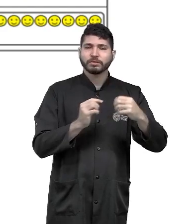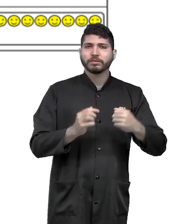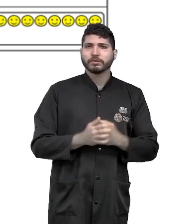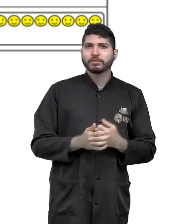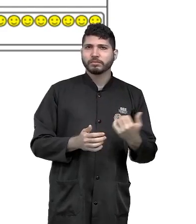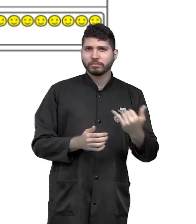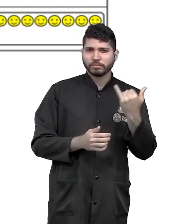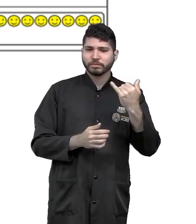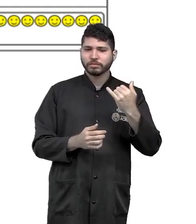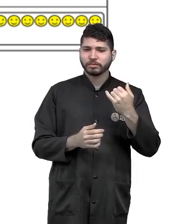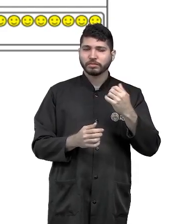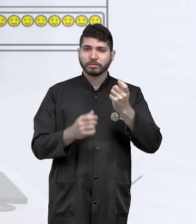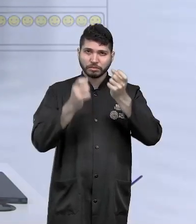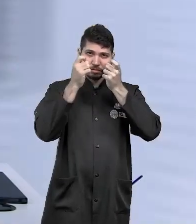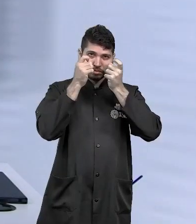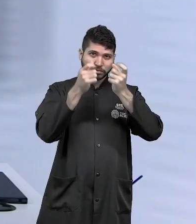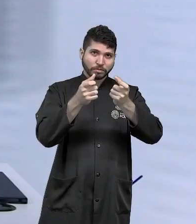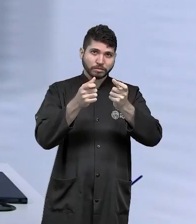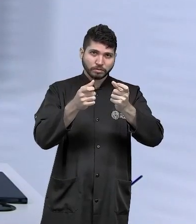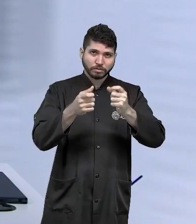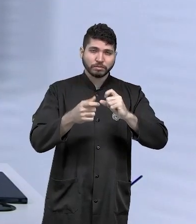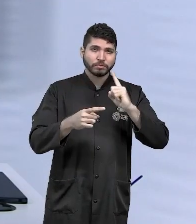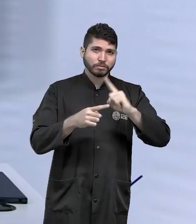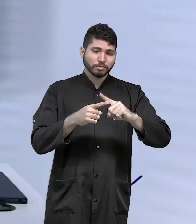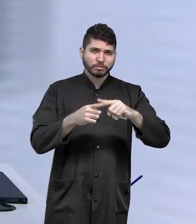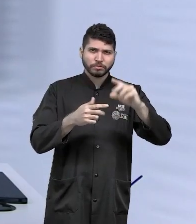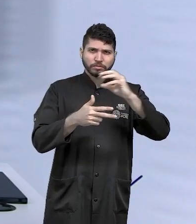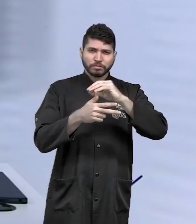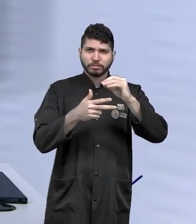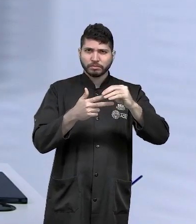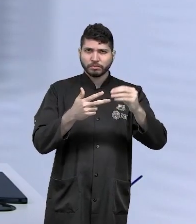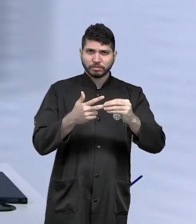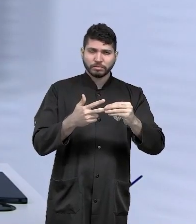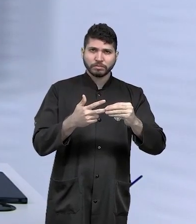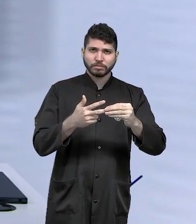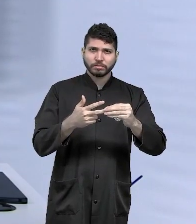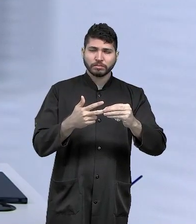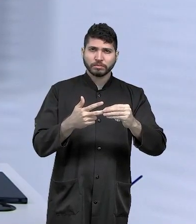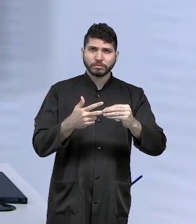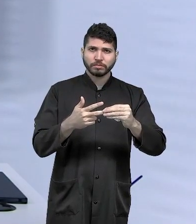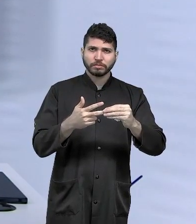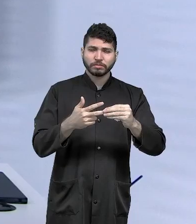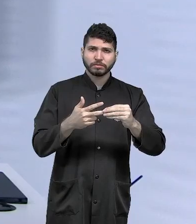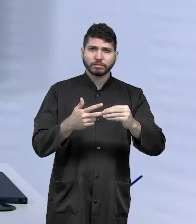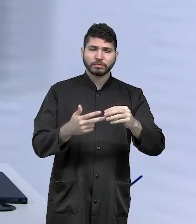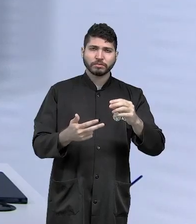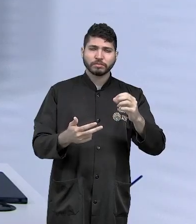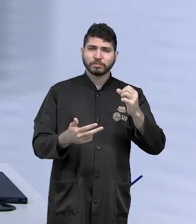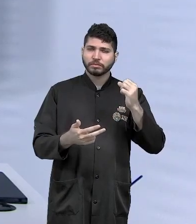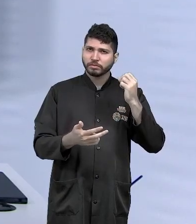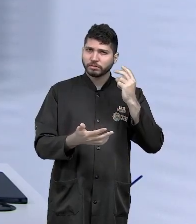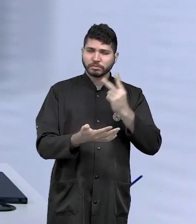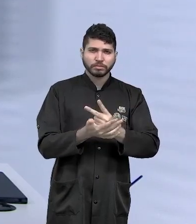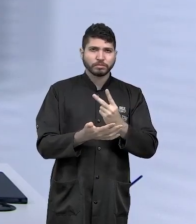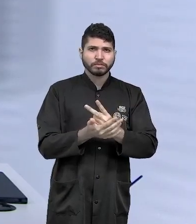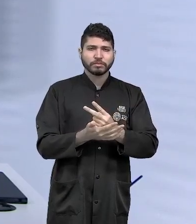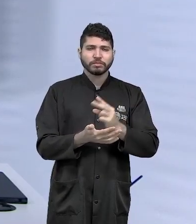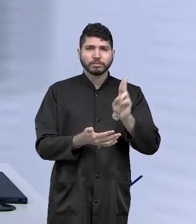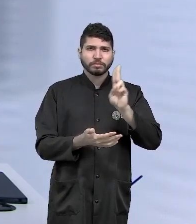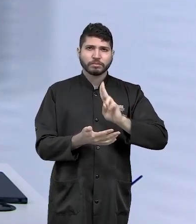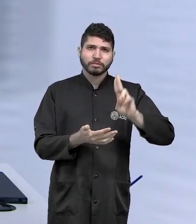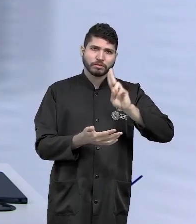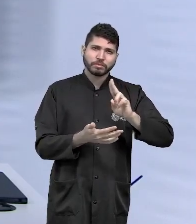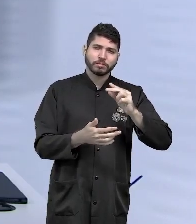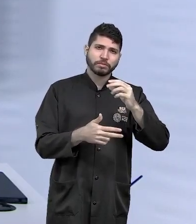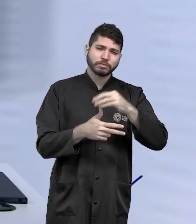uma imagem, um texto ou um gráfico, tá bom? Em que você não utilize no problema. Ou seja, sempre, sempre. Ah, professor, algumas